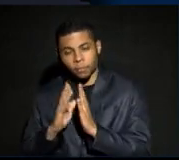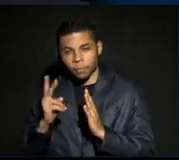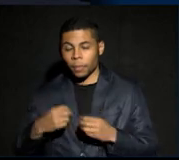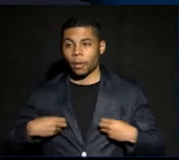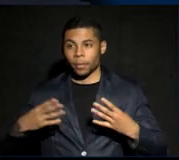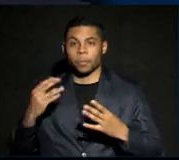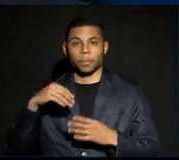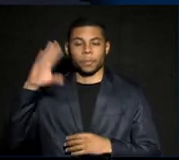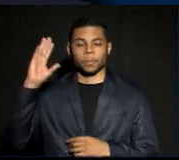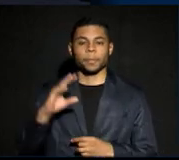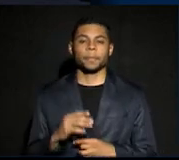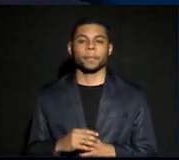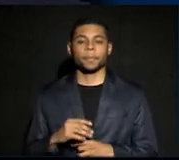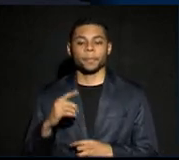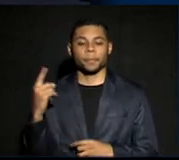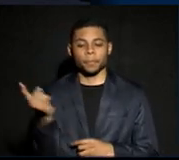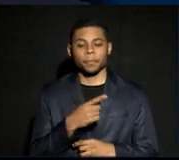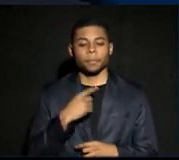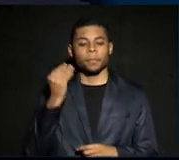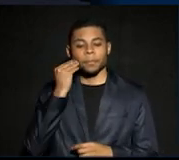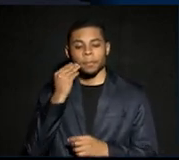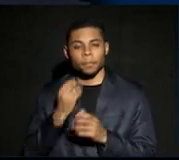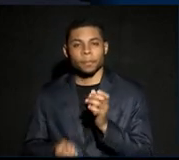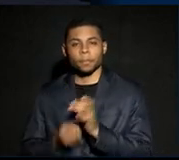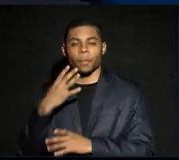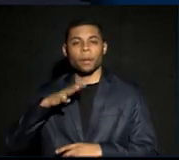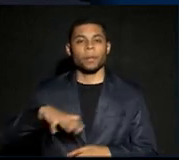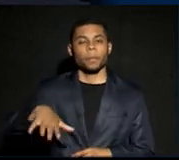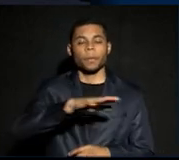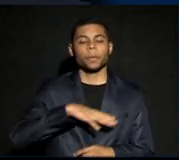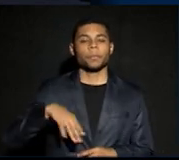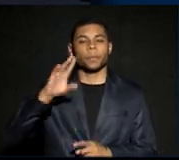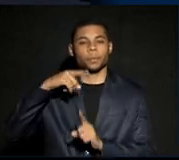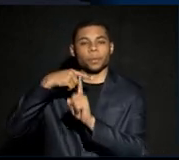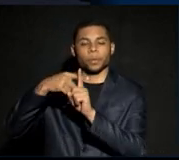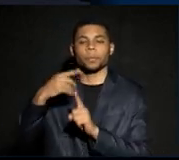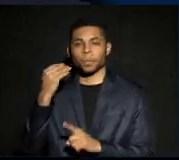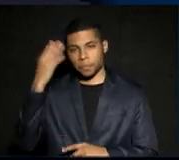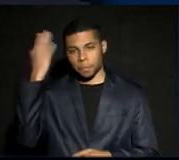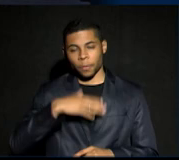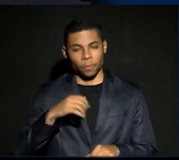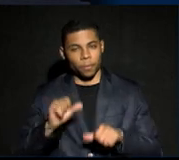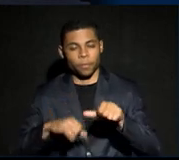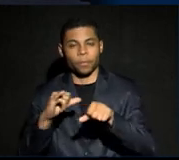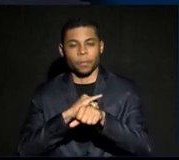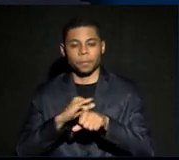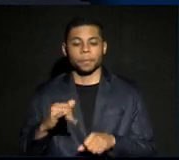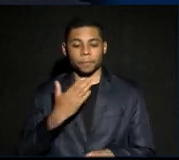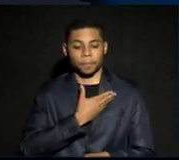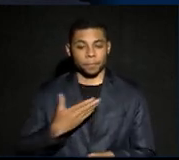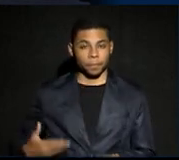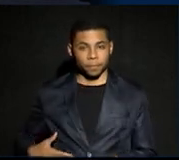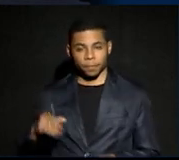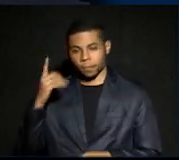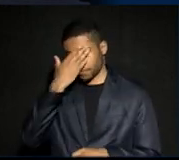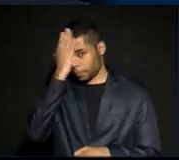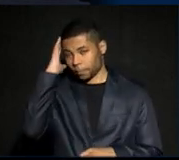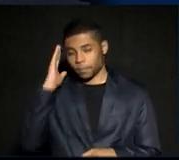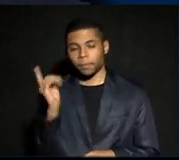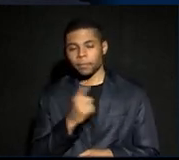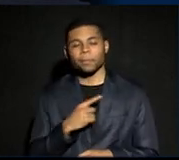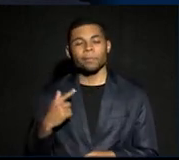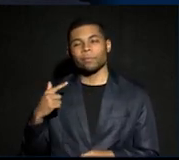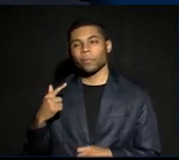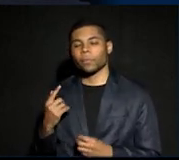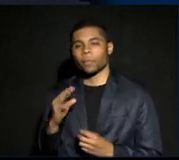gastar muito mais, para a gente criar um ambiente positivo para aprovar reformas. No governo Temer, a gente não teve